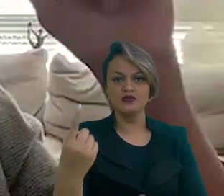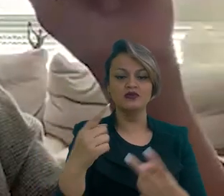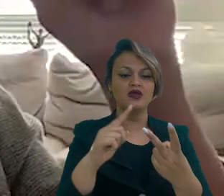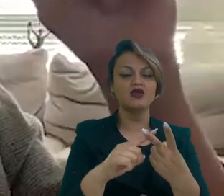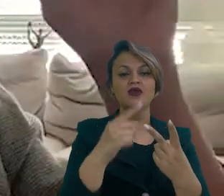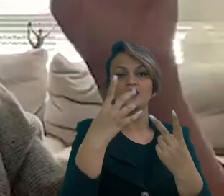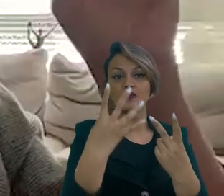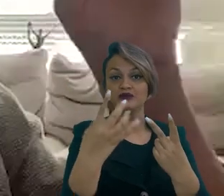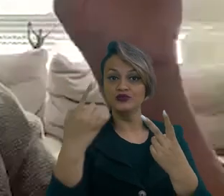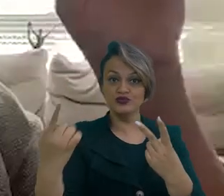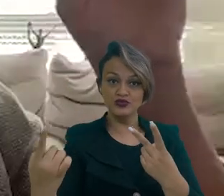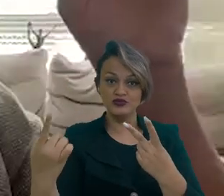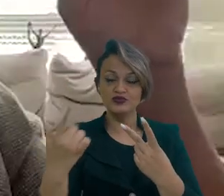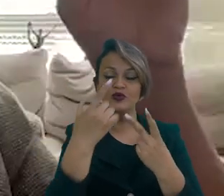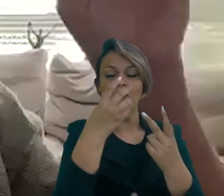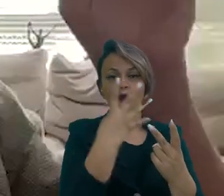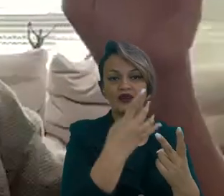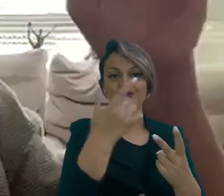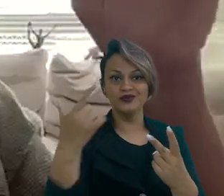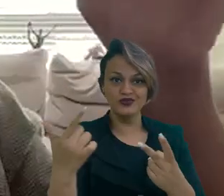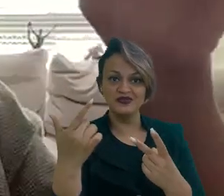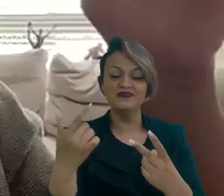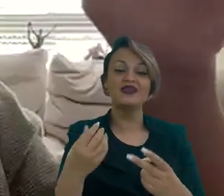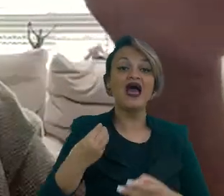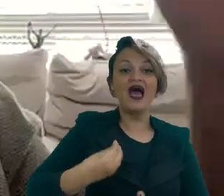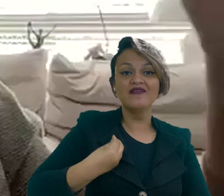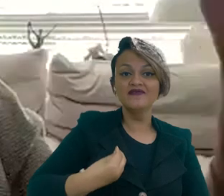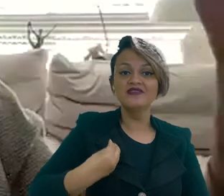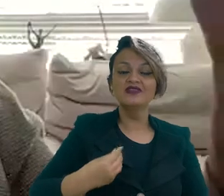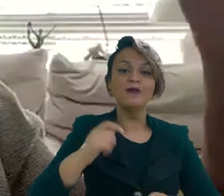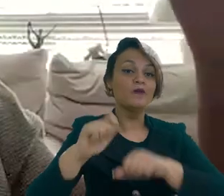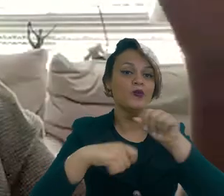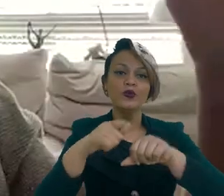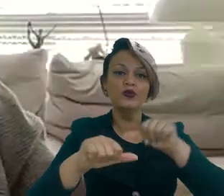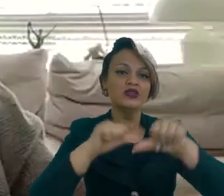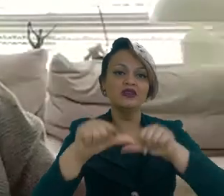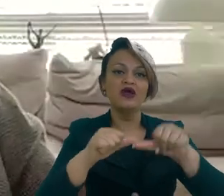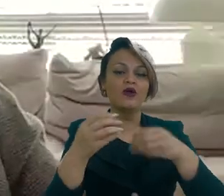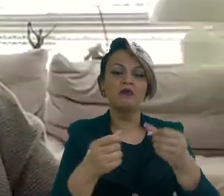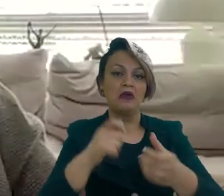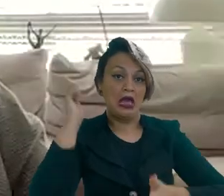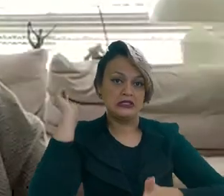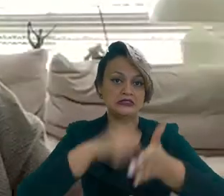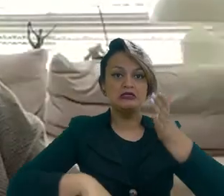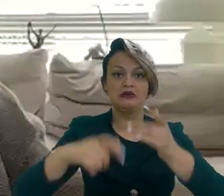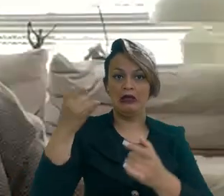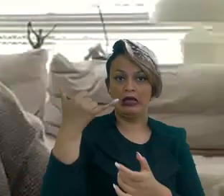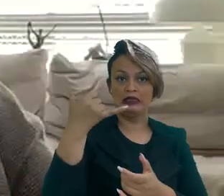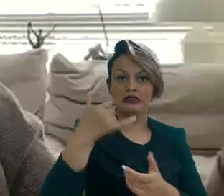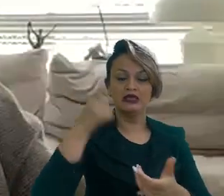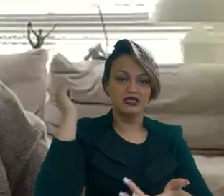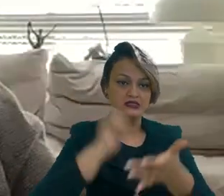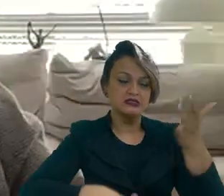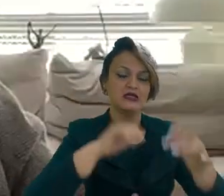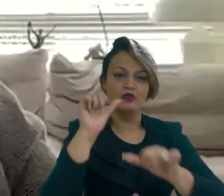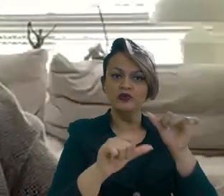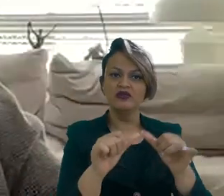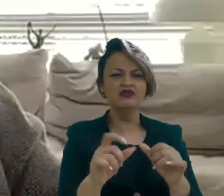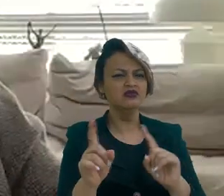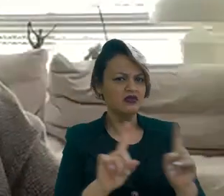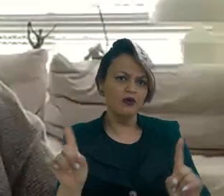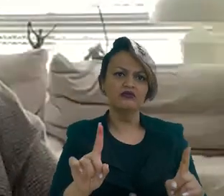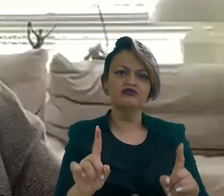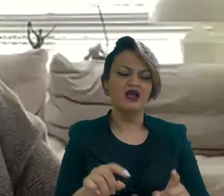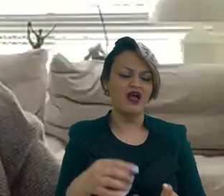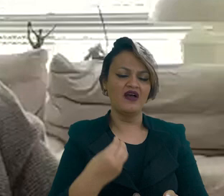dois dois não se muda a vida com uma penada as coisas são como